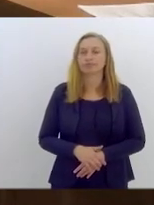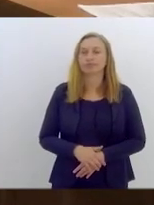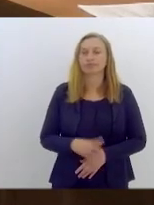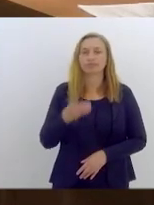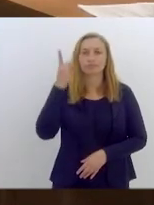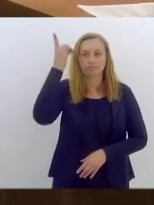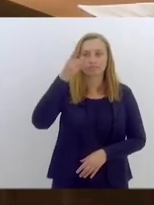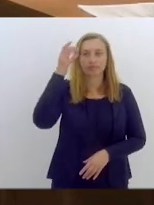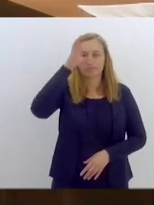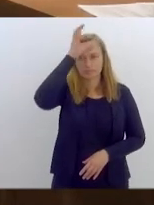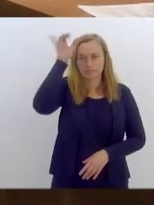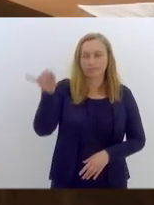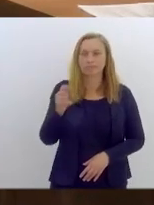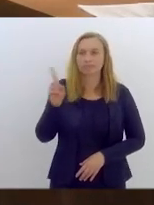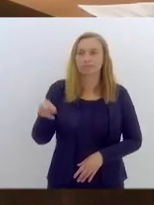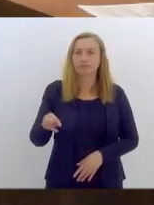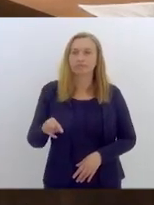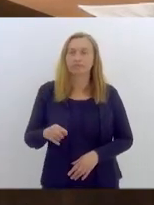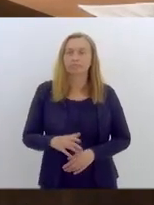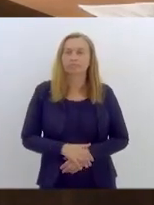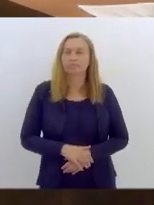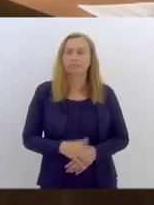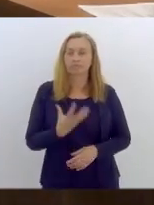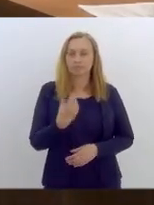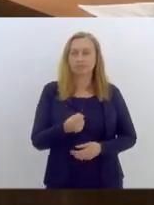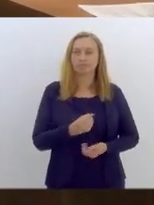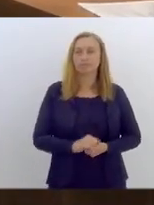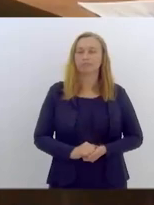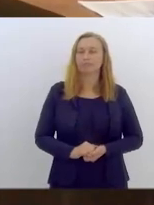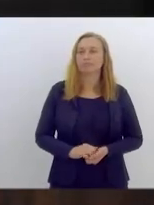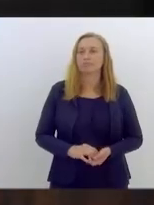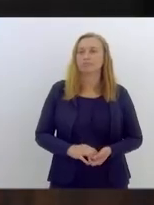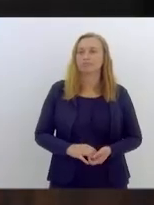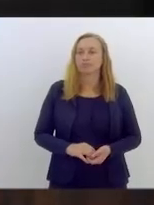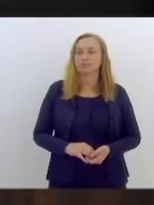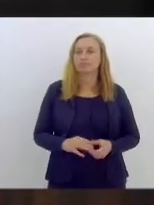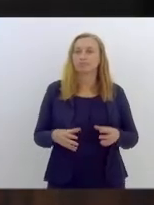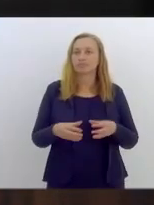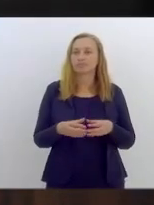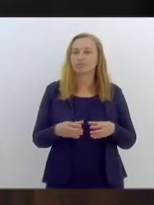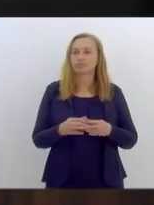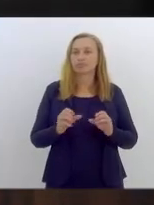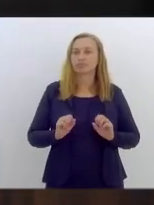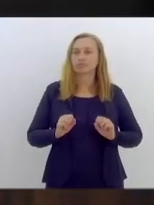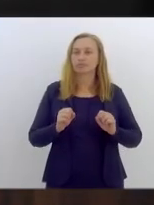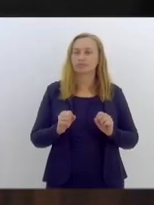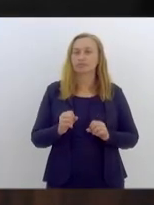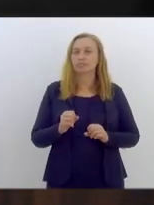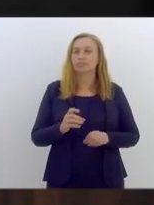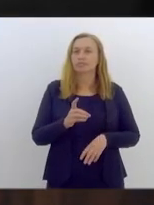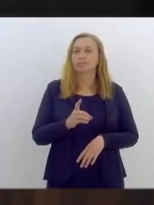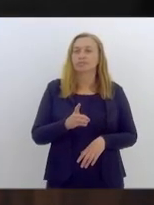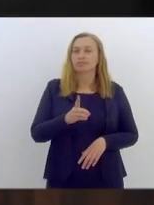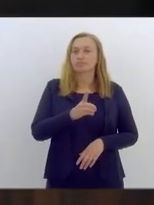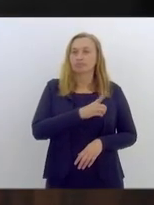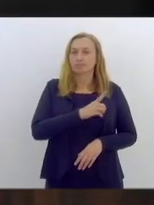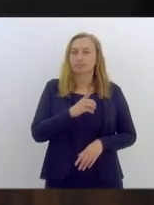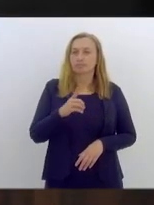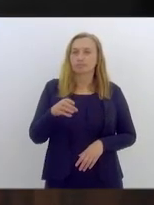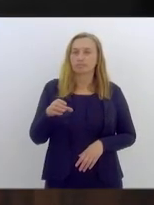Deputada Tiaju, parecer no mérito é favorável. Pela Comissão de Defesa do Consumidor,